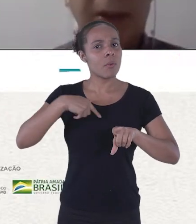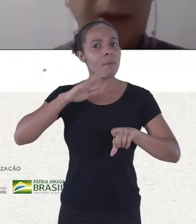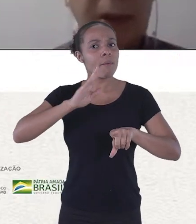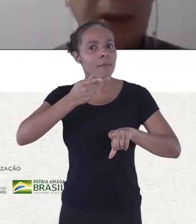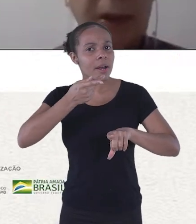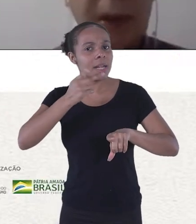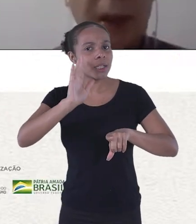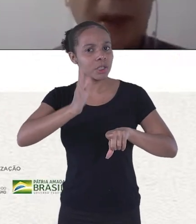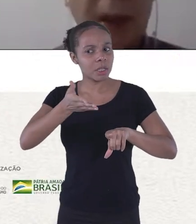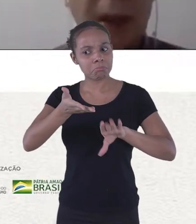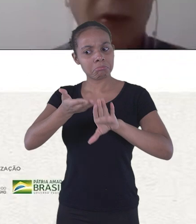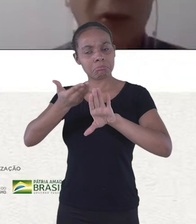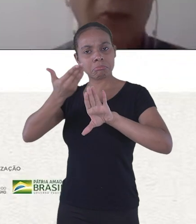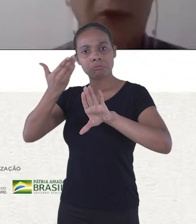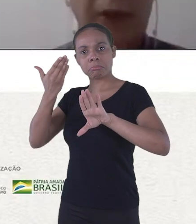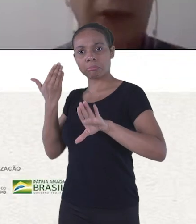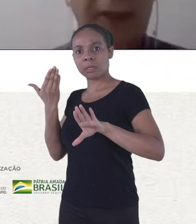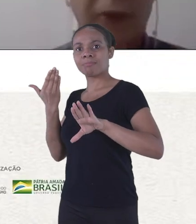grande